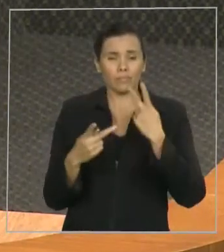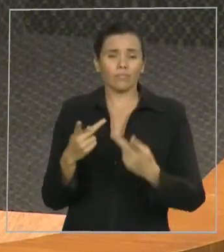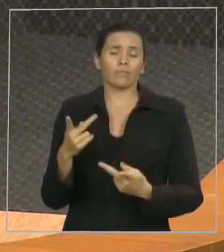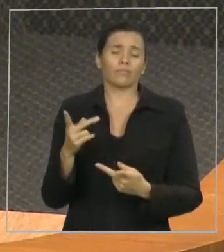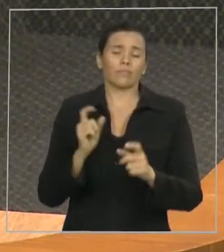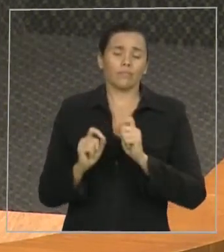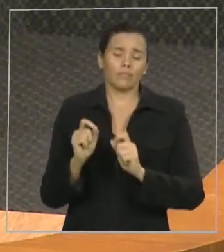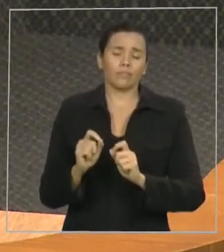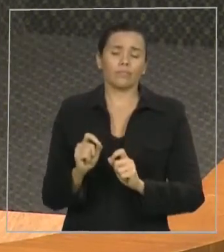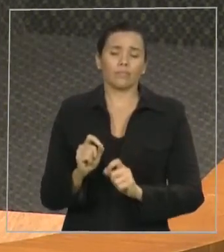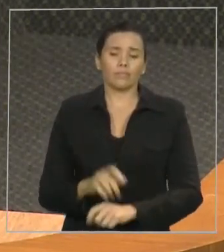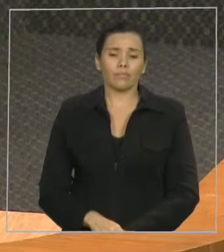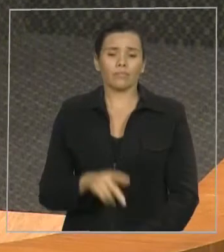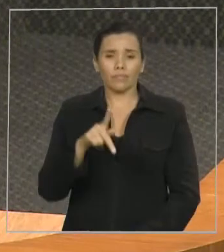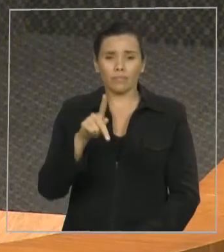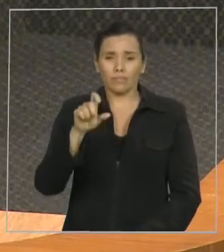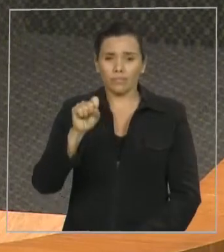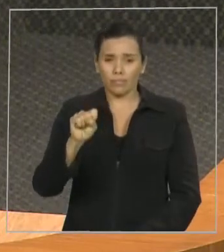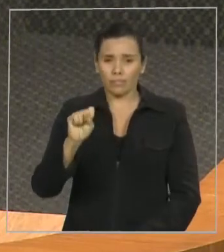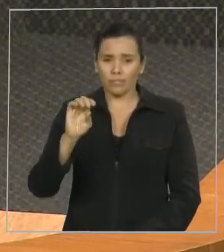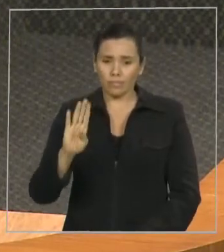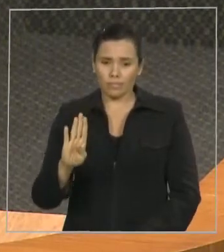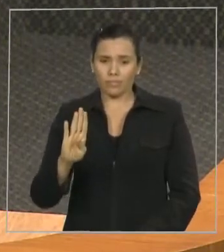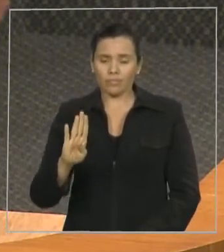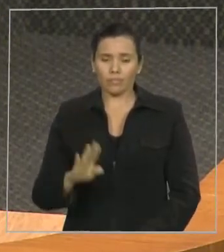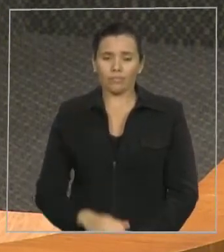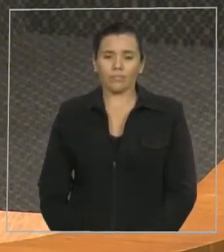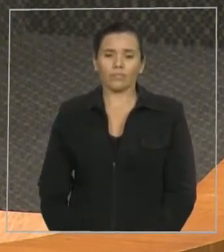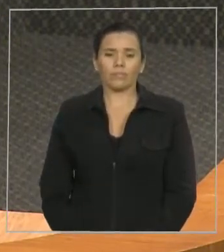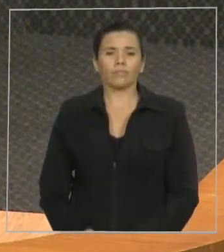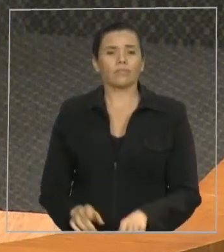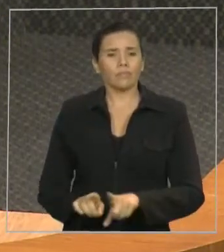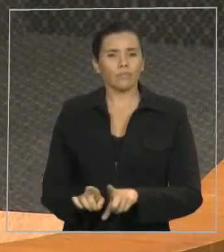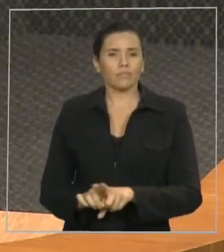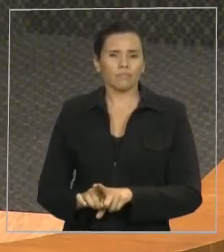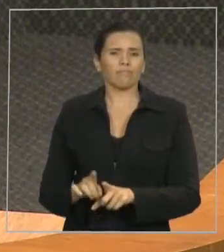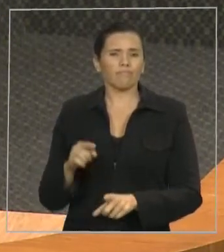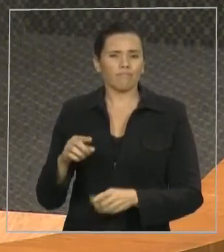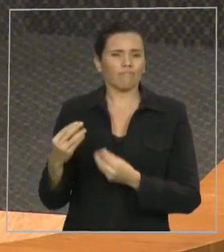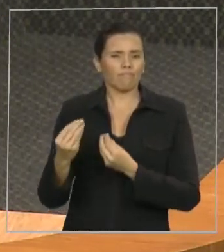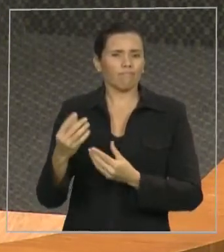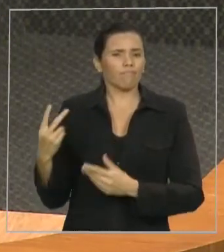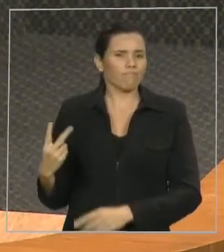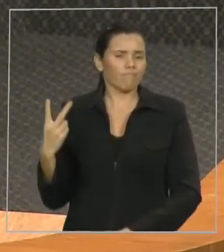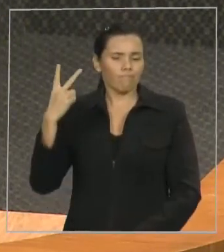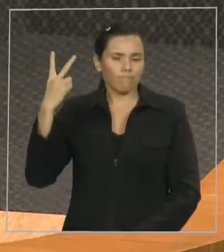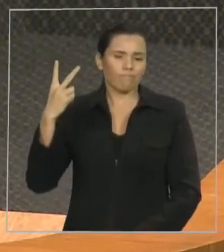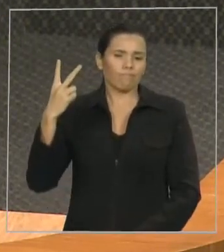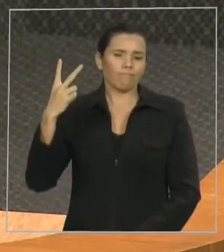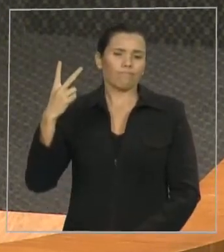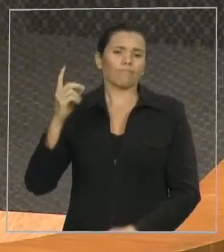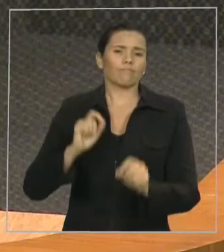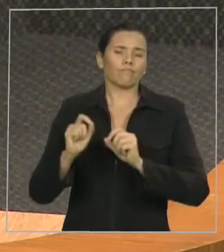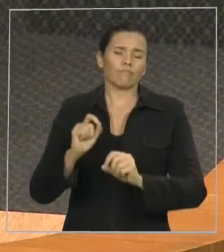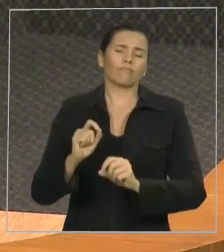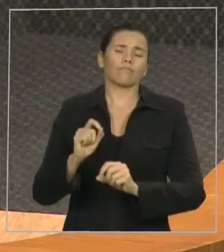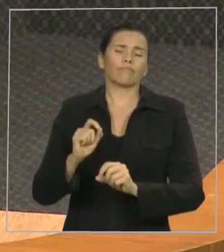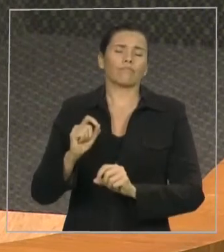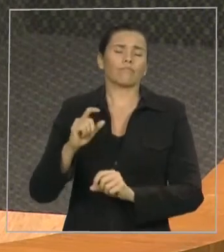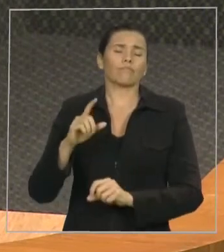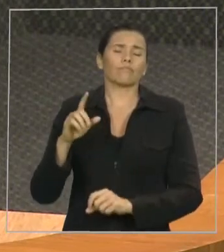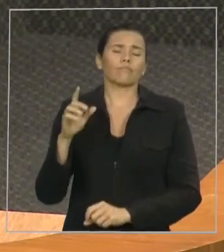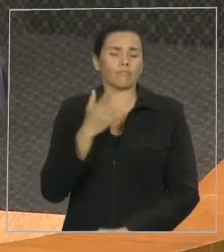a eleição de governador, decidiu priorizar a eleição para deputado federal e para Senado da